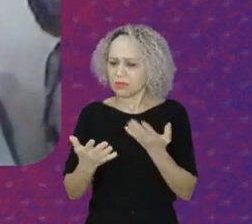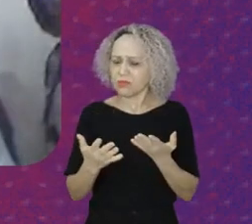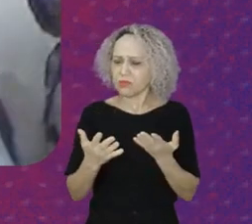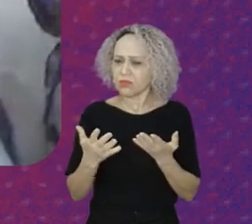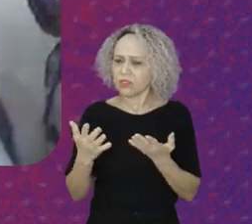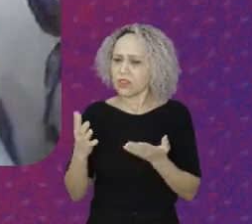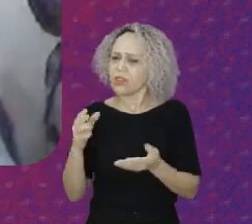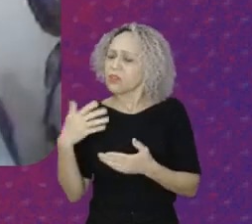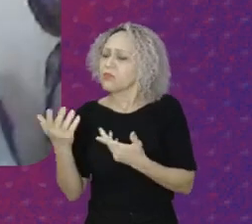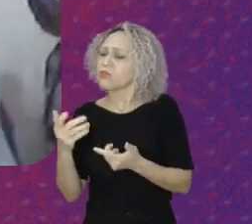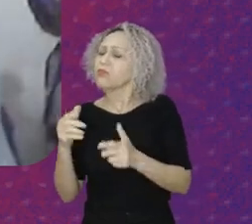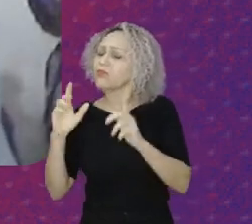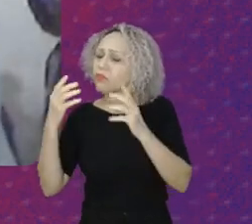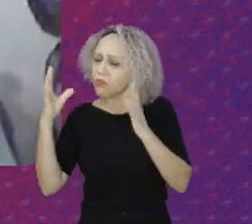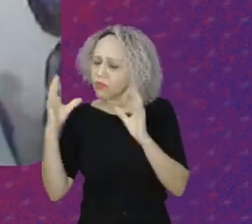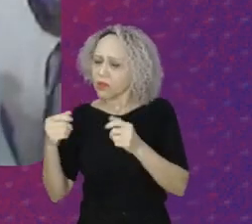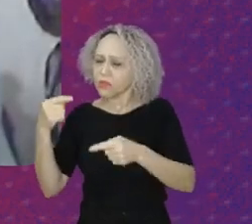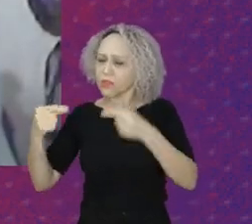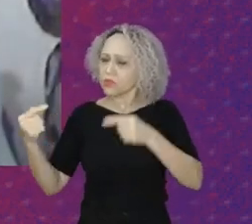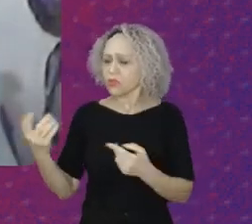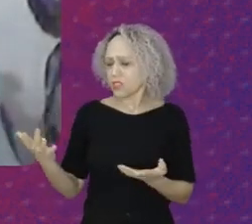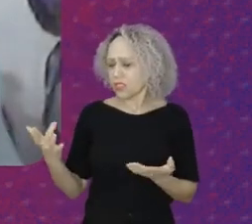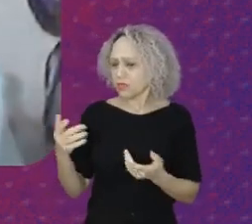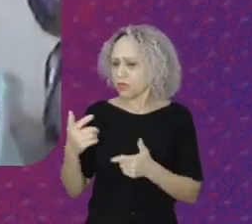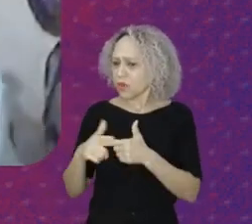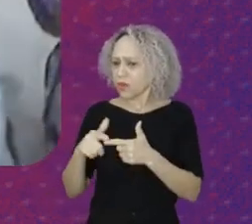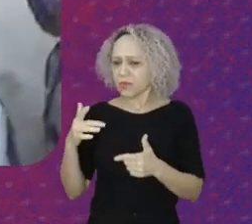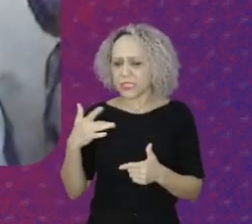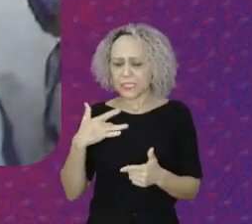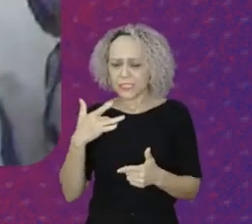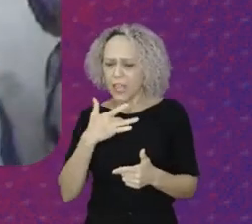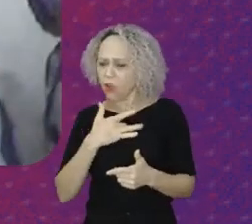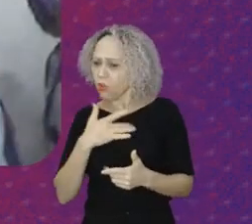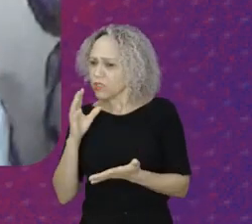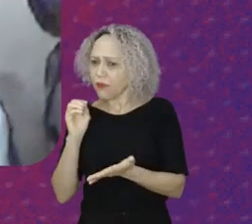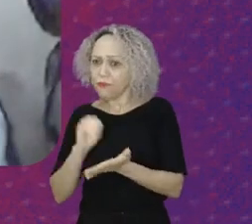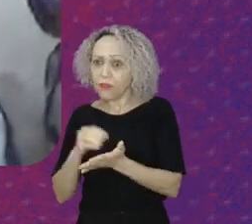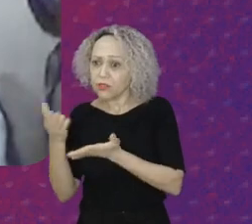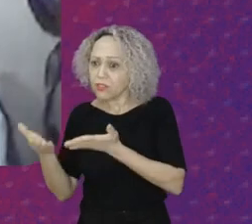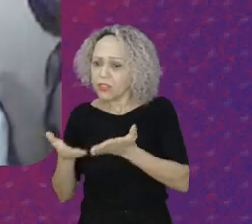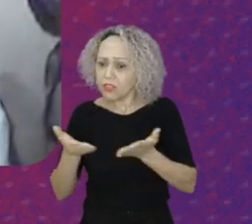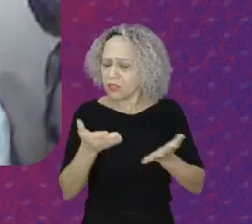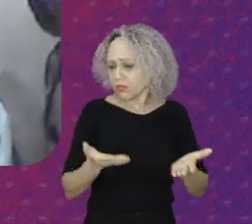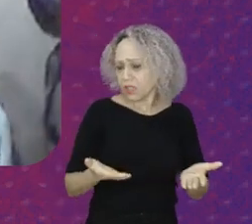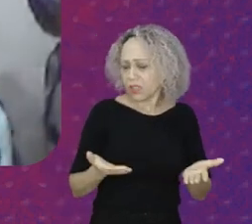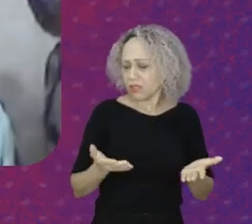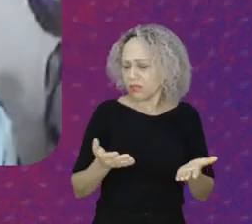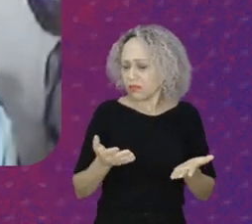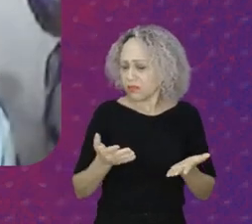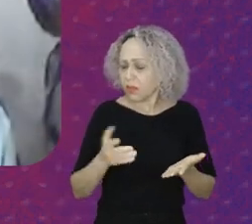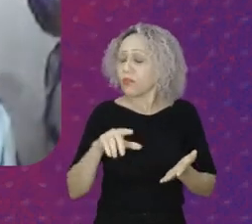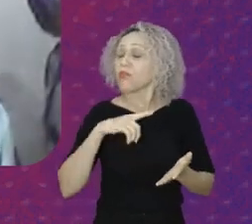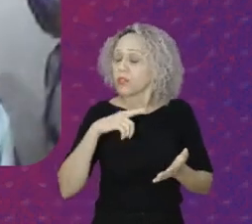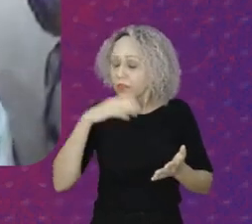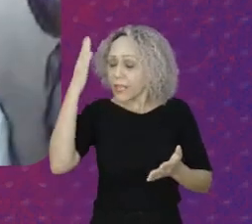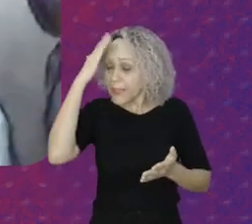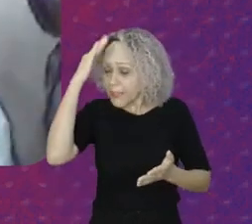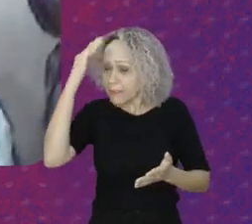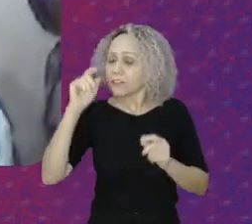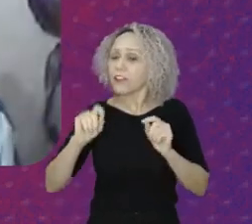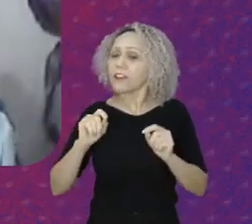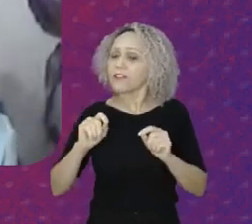tem um instrumento para ajudar na sua luta do dia a dia. E esse instrumento é